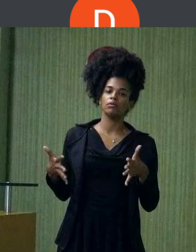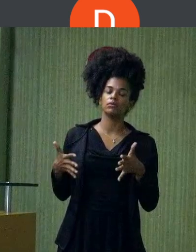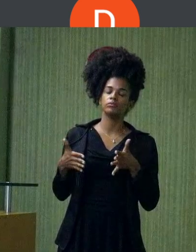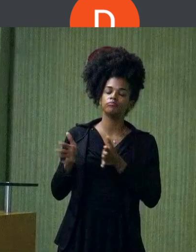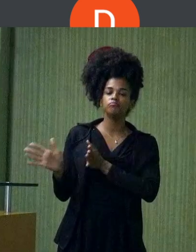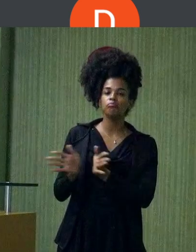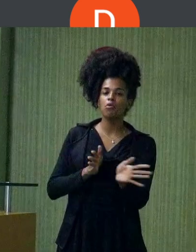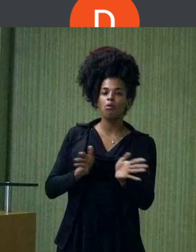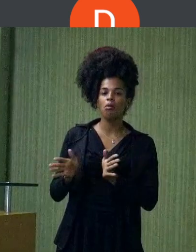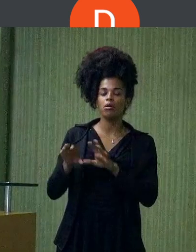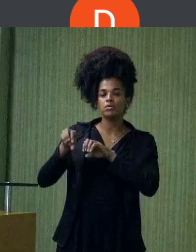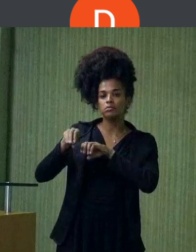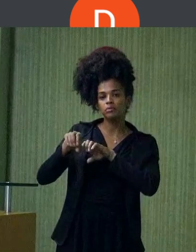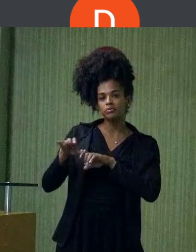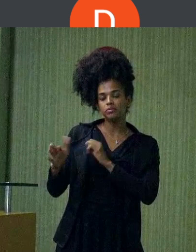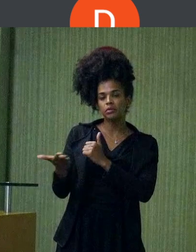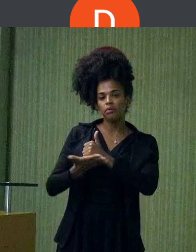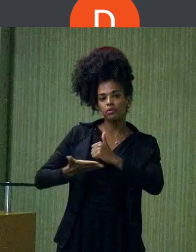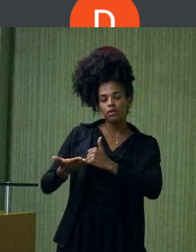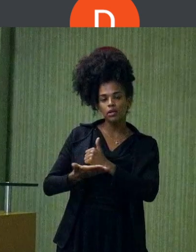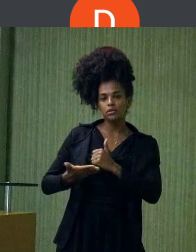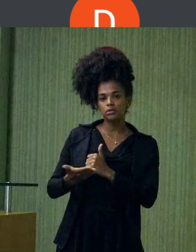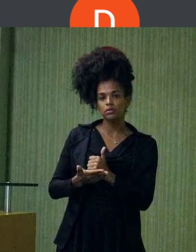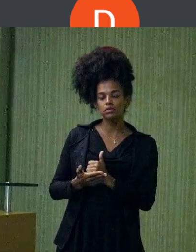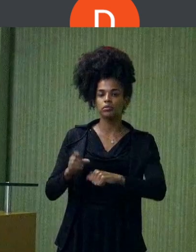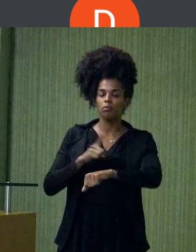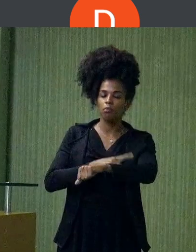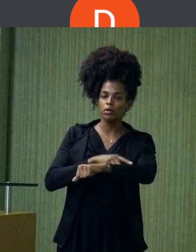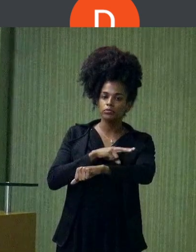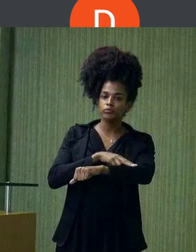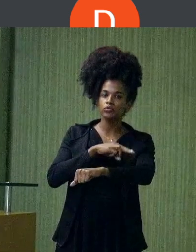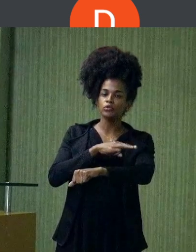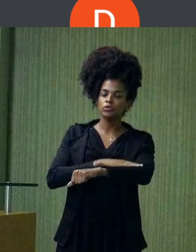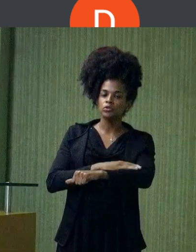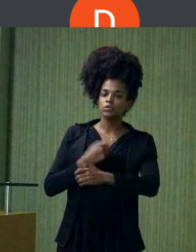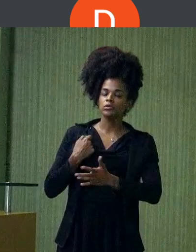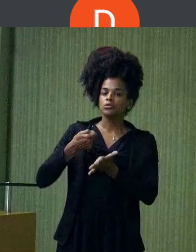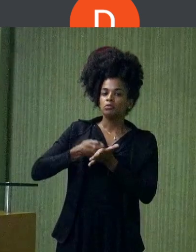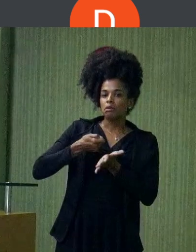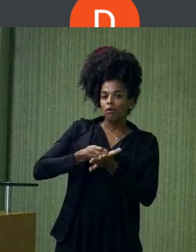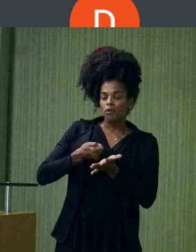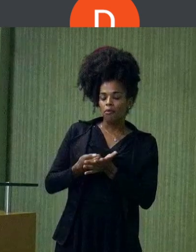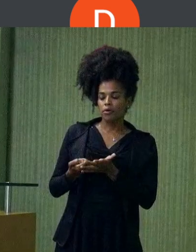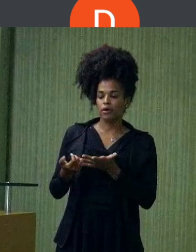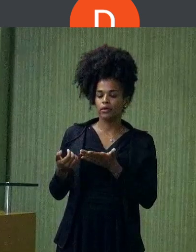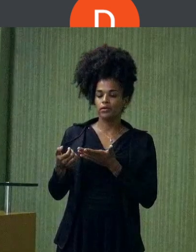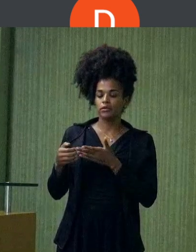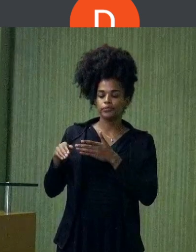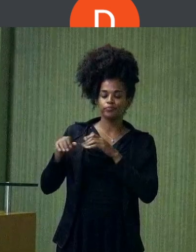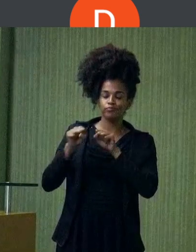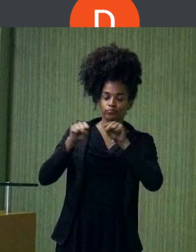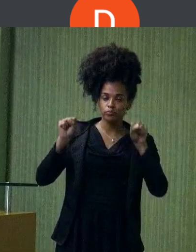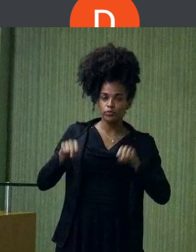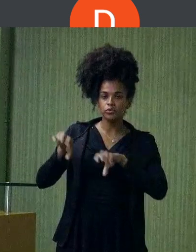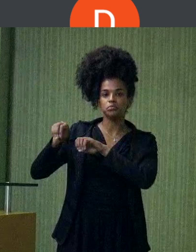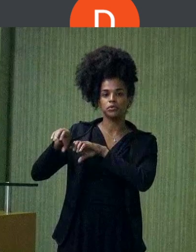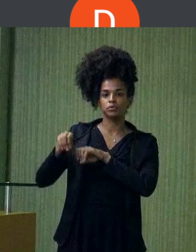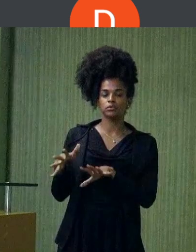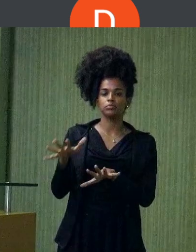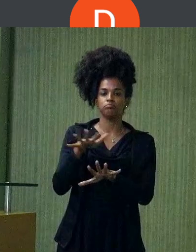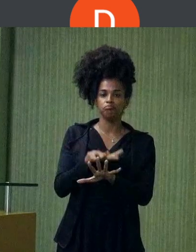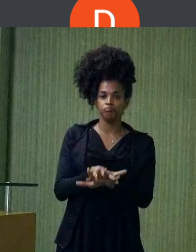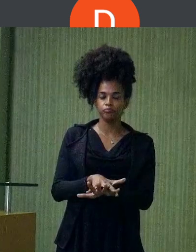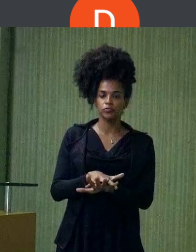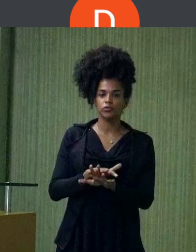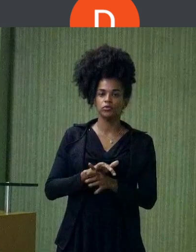Básica preferencialmente na rede regular de ensino com garantia de sistema educacional inclusivo a a meta B